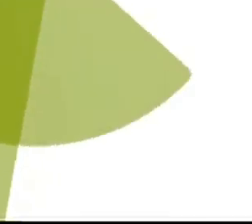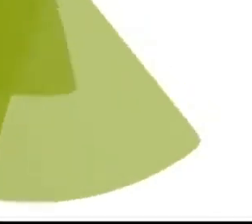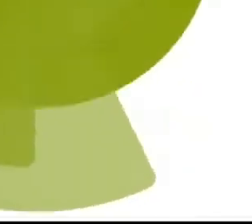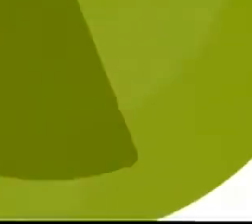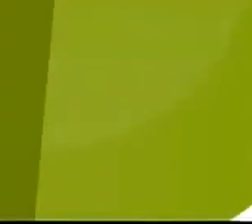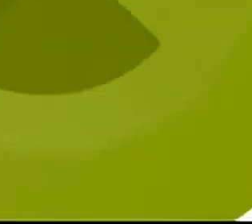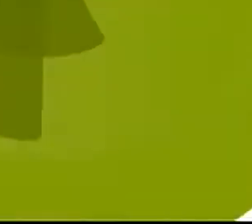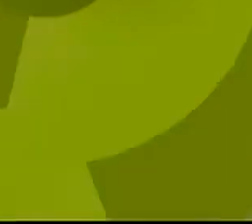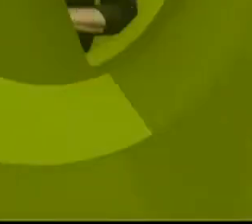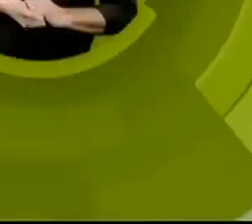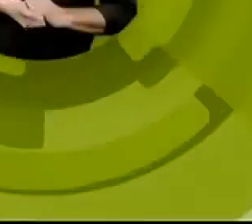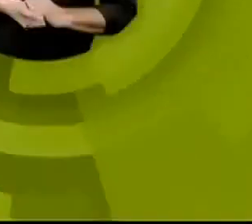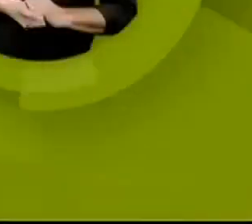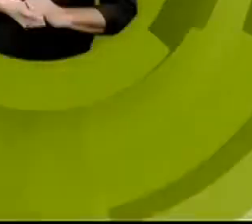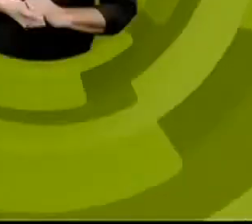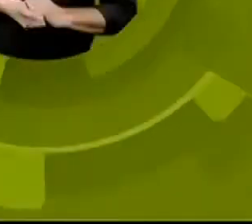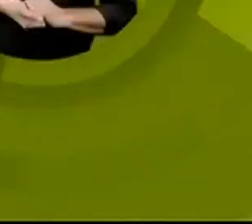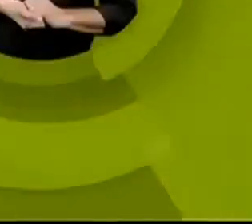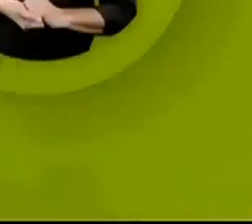e